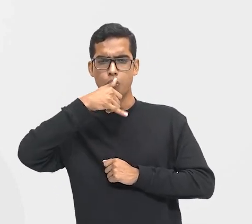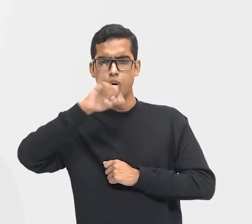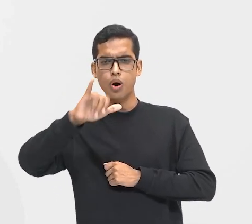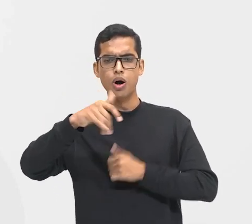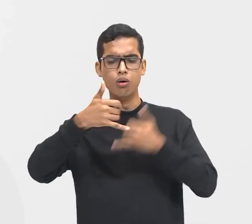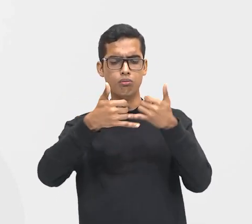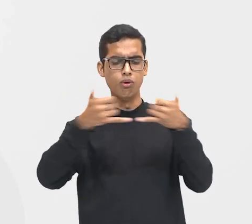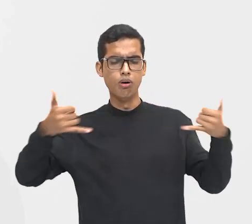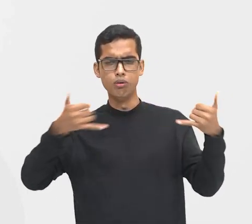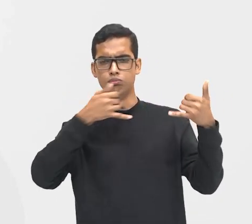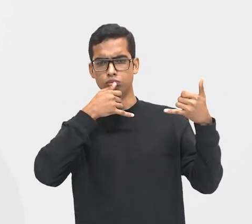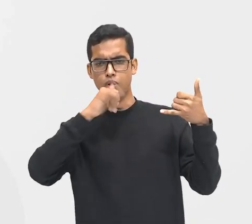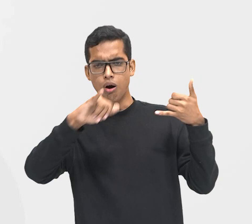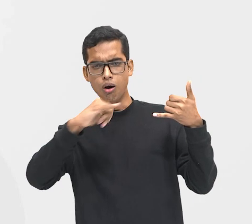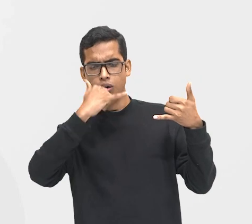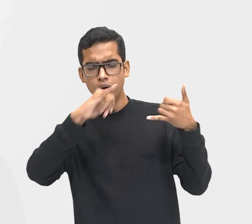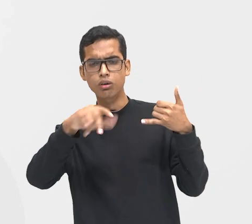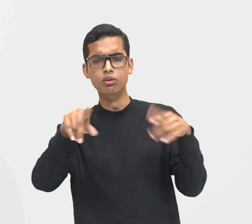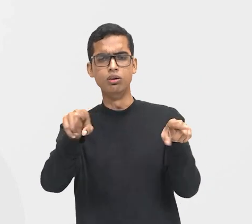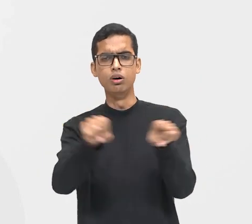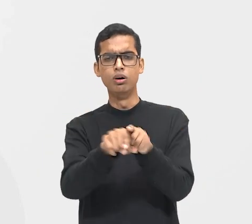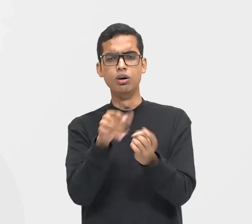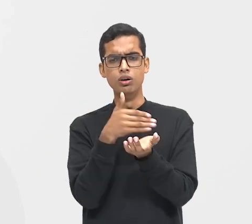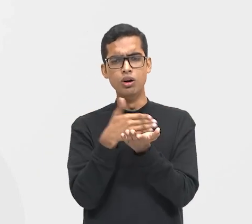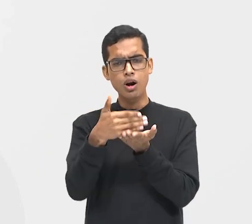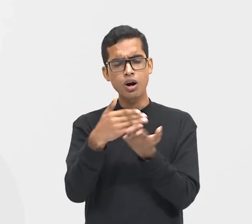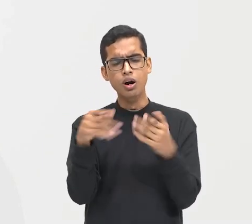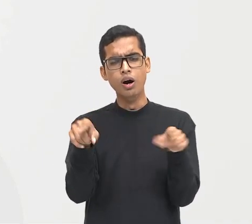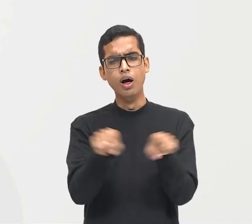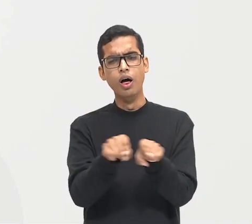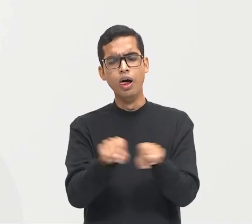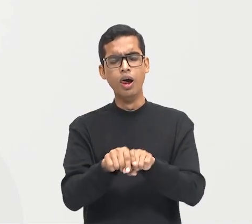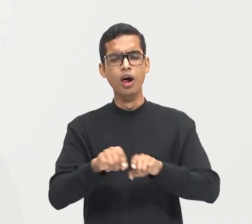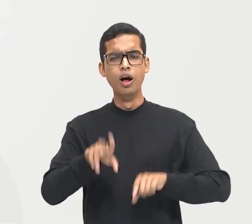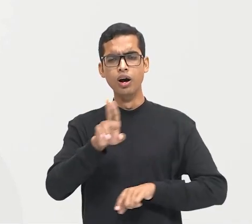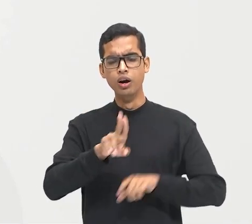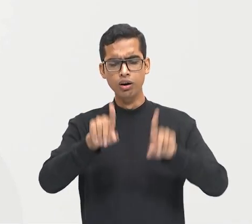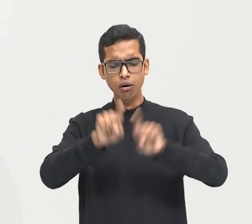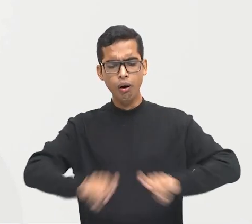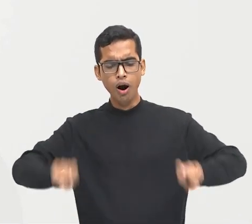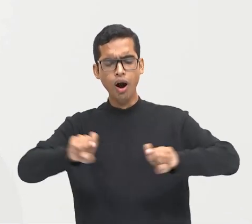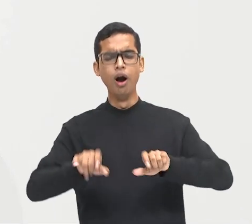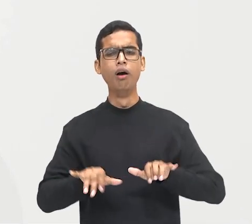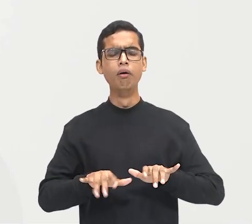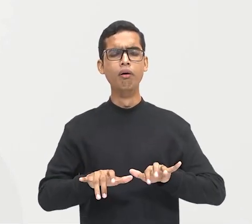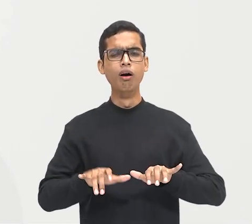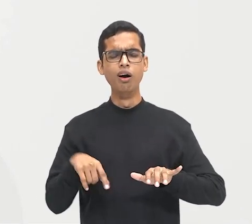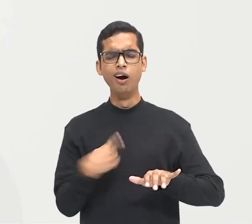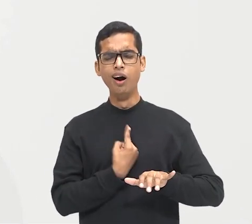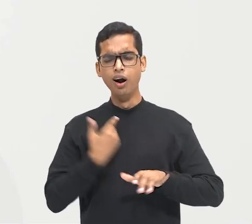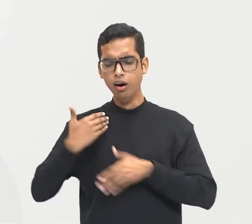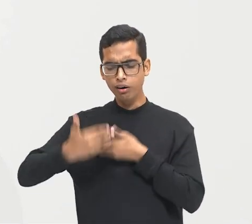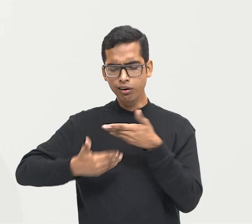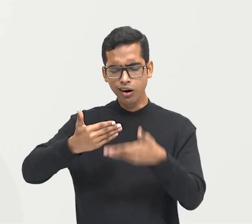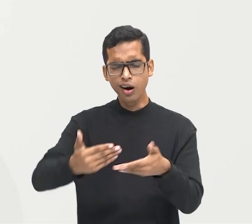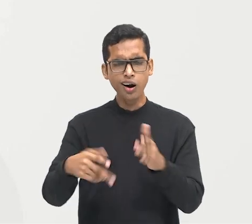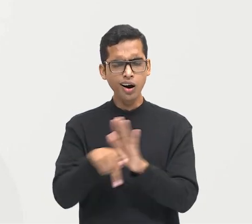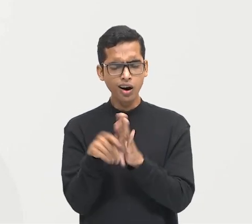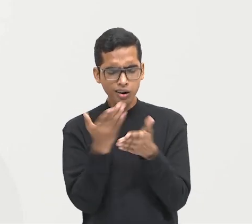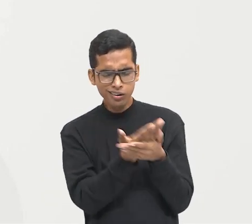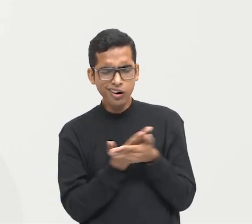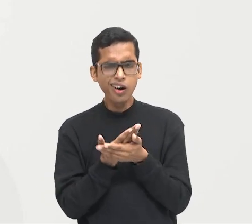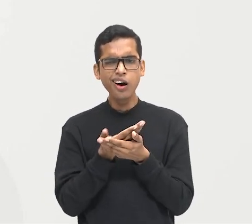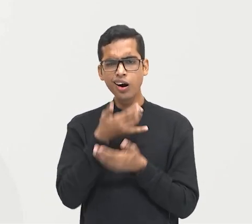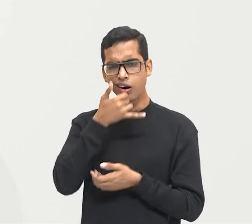né, a frequência onde elas são lançadas. Nós temos também o computador. E aí, à medida que a gente vai avançando aí no nosso